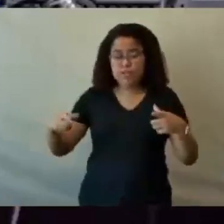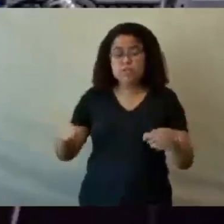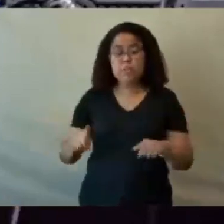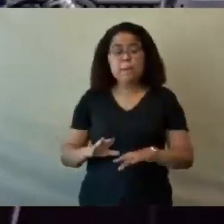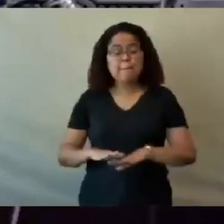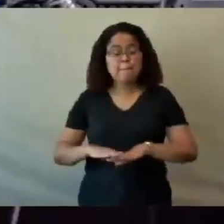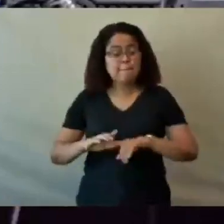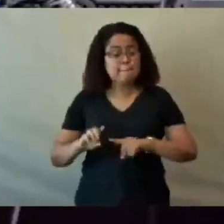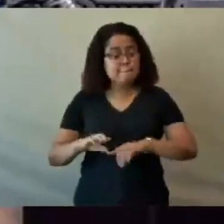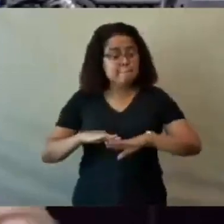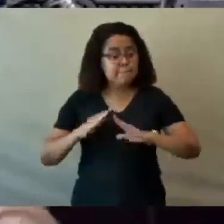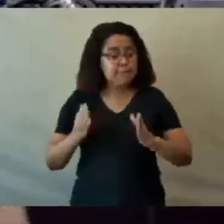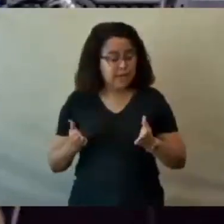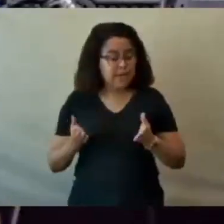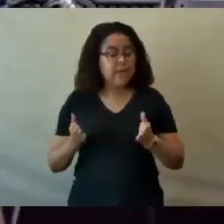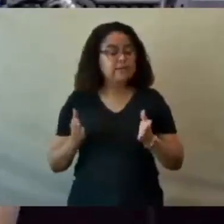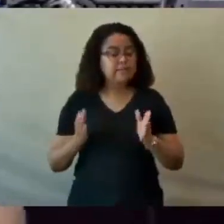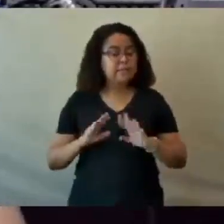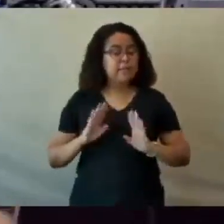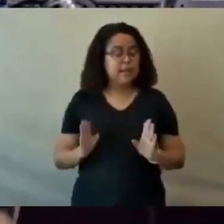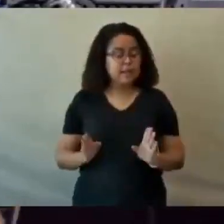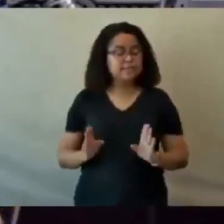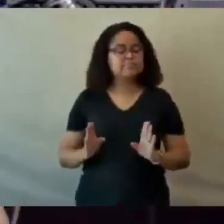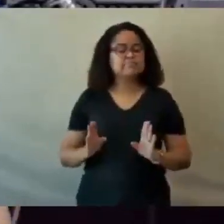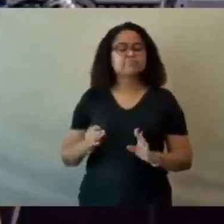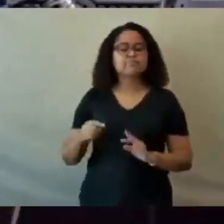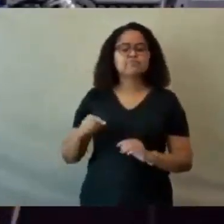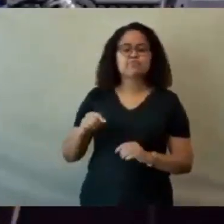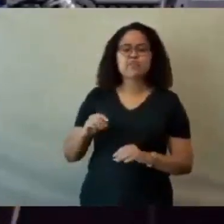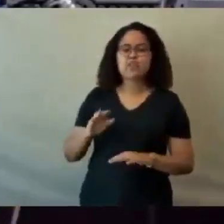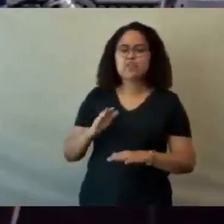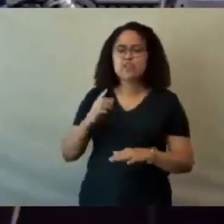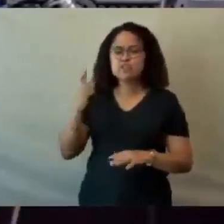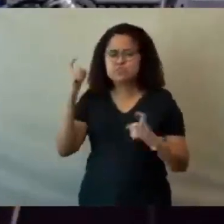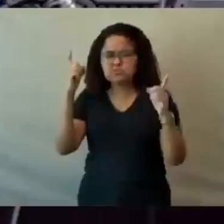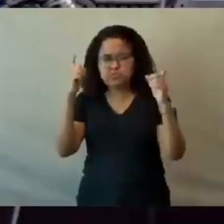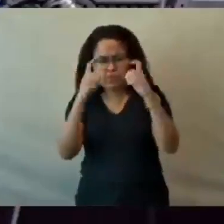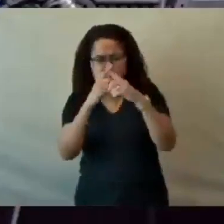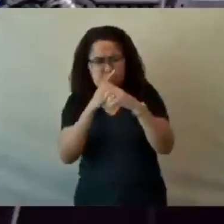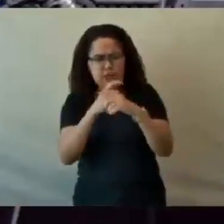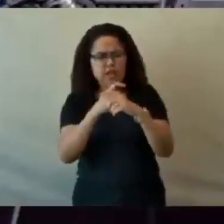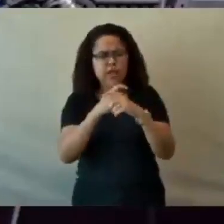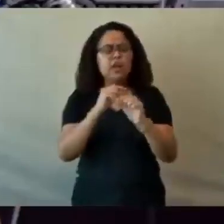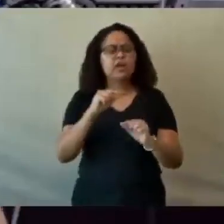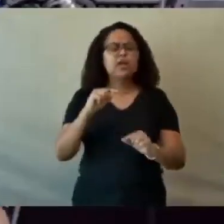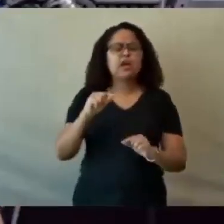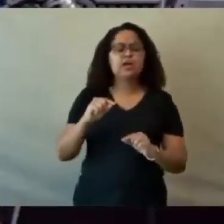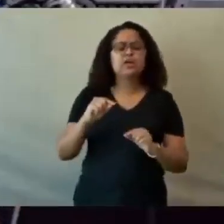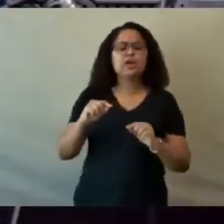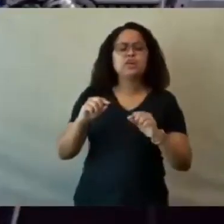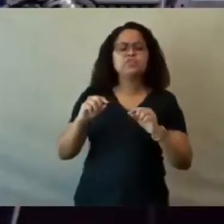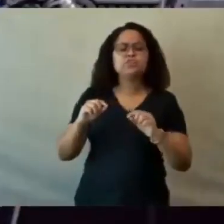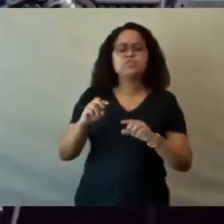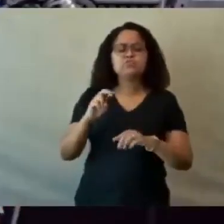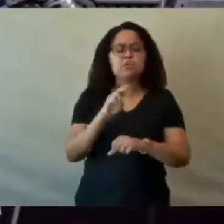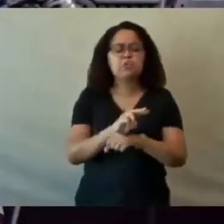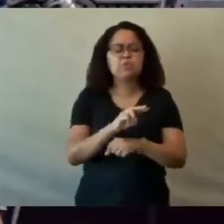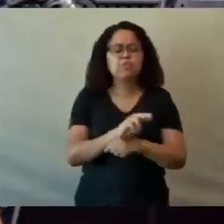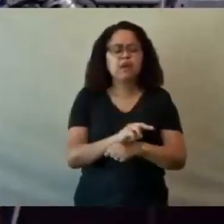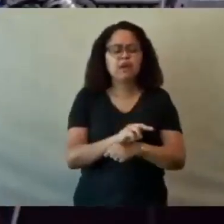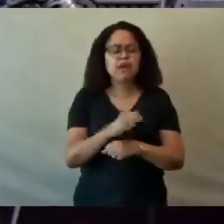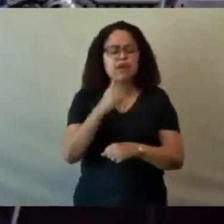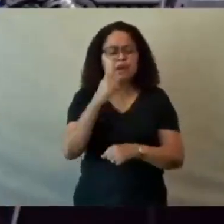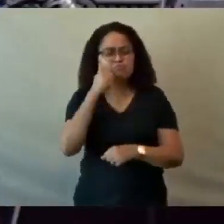discutindo sobre o assunto lá da saúde dela. Mas é isso. Falou muito bem a Patrícia que a